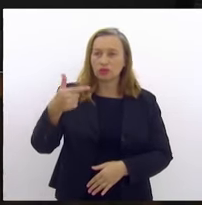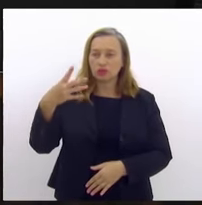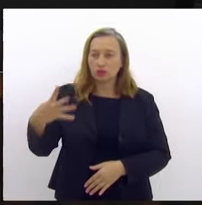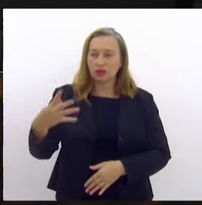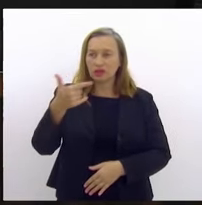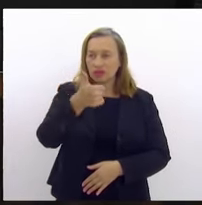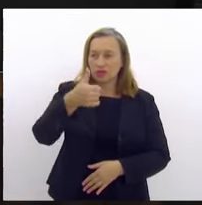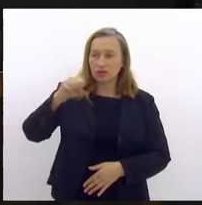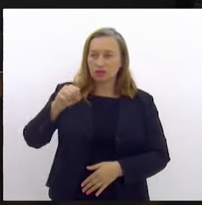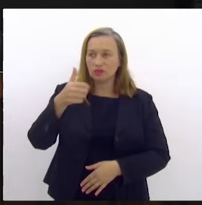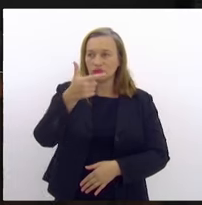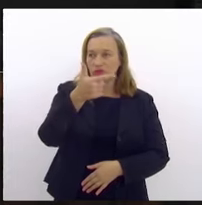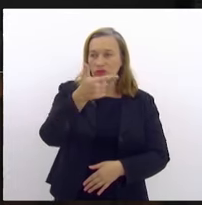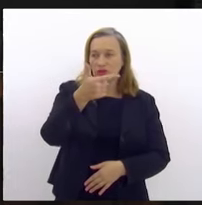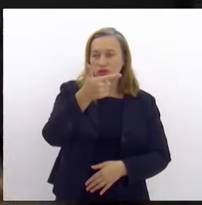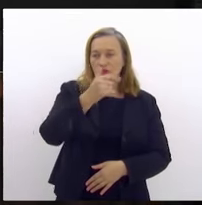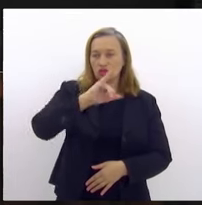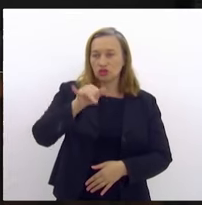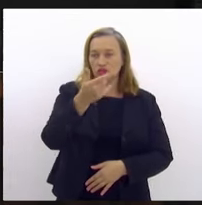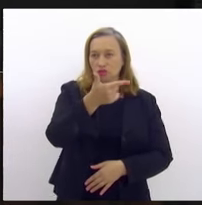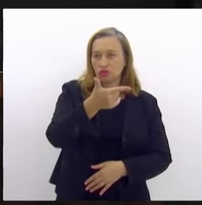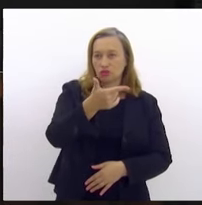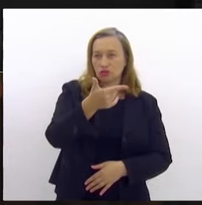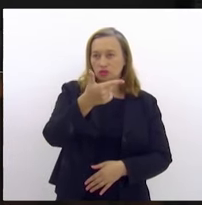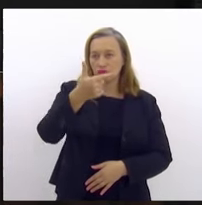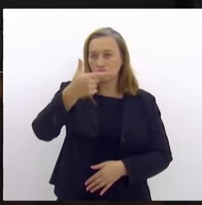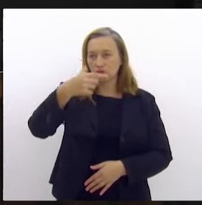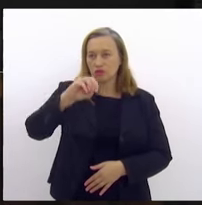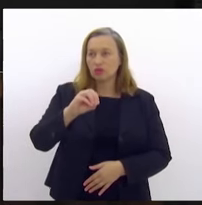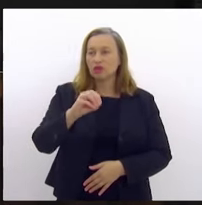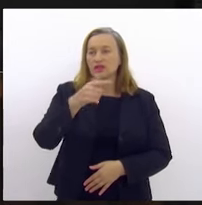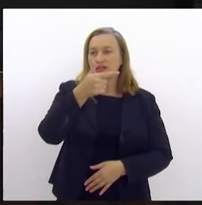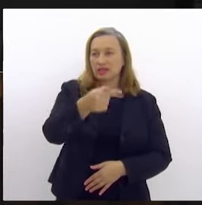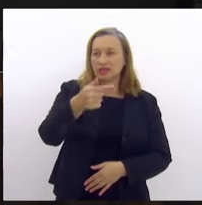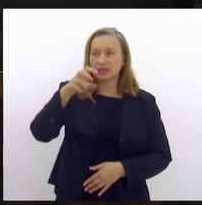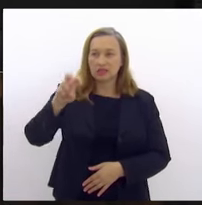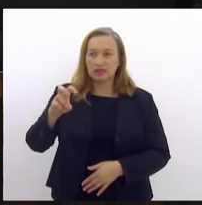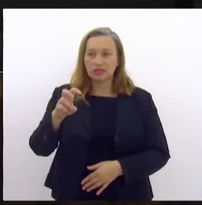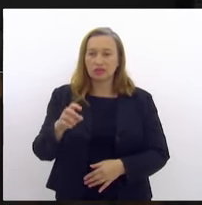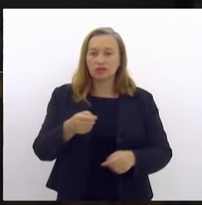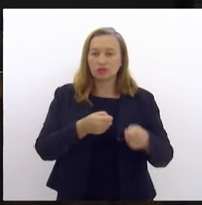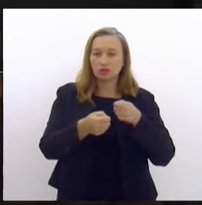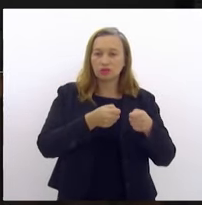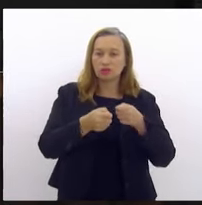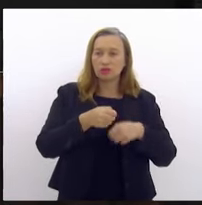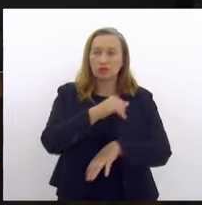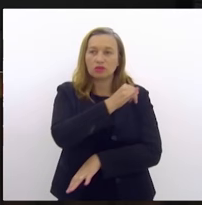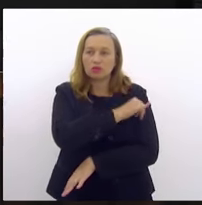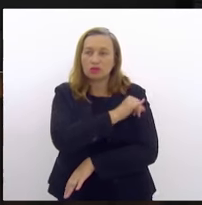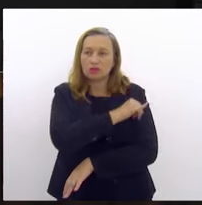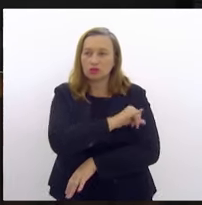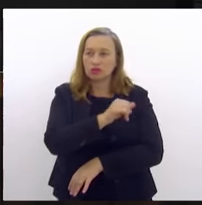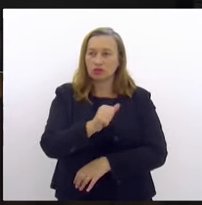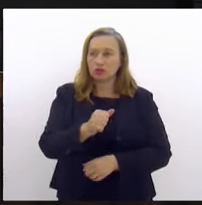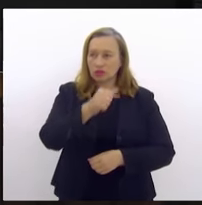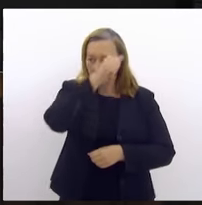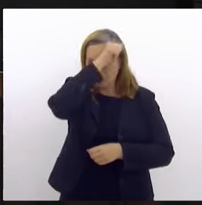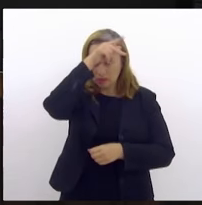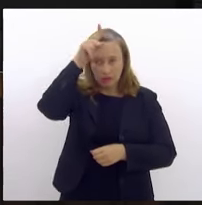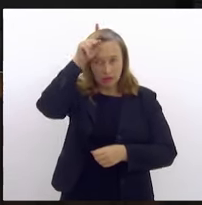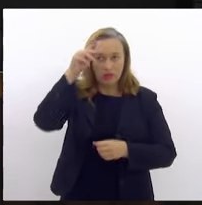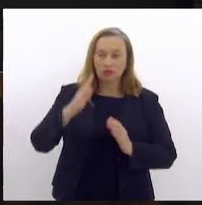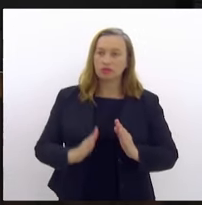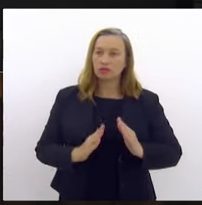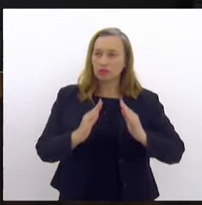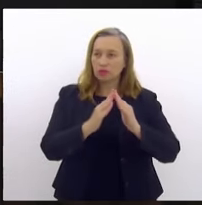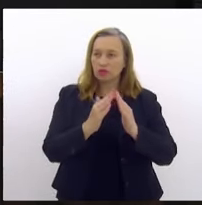18 de julho de 75, que reconhece de domínio do município do Rio de Janeiro os imóveis que menciona e